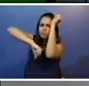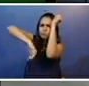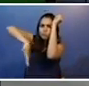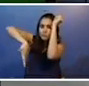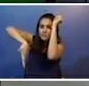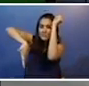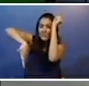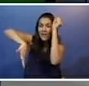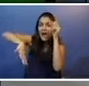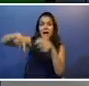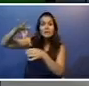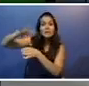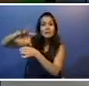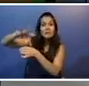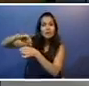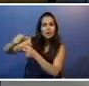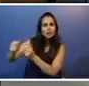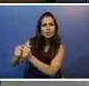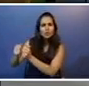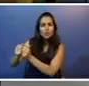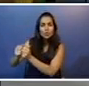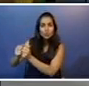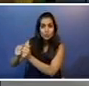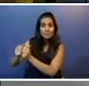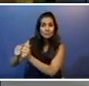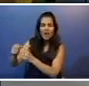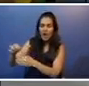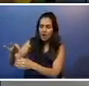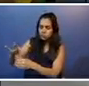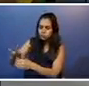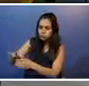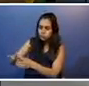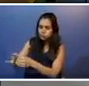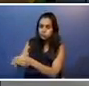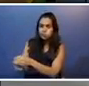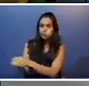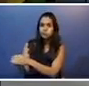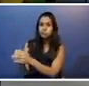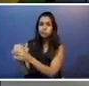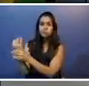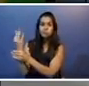saem junto com as fezes e poderão